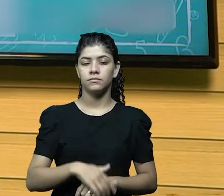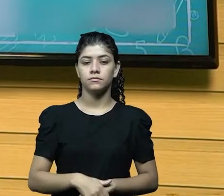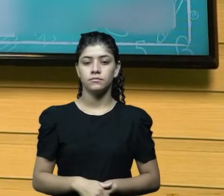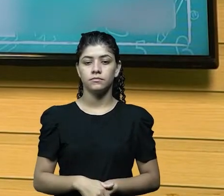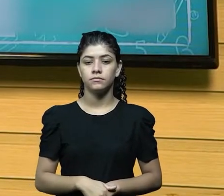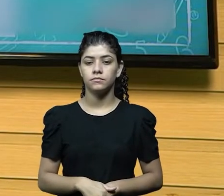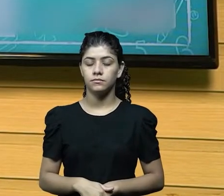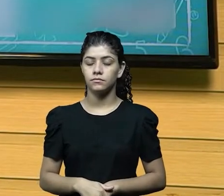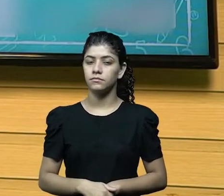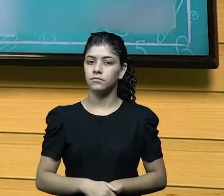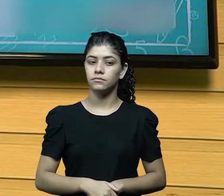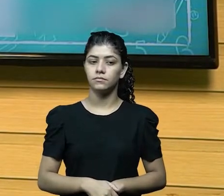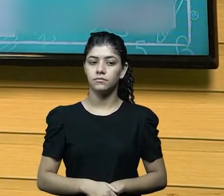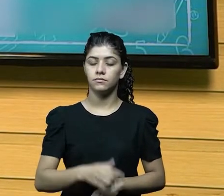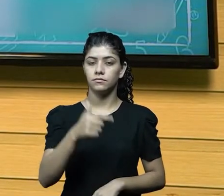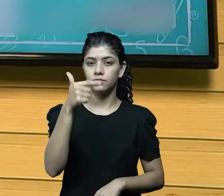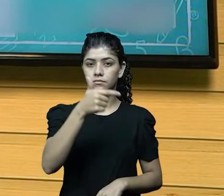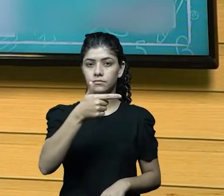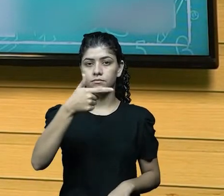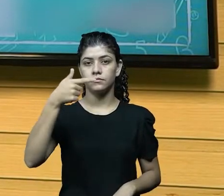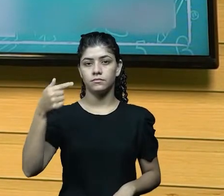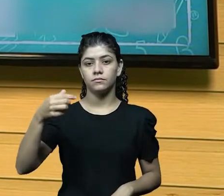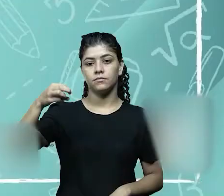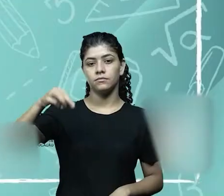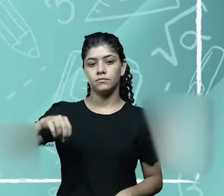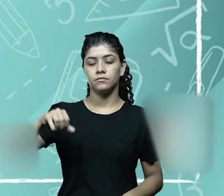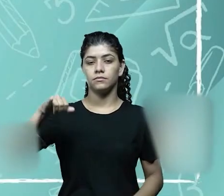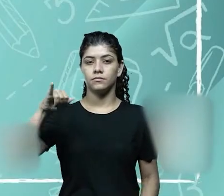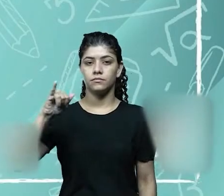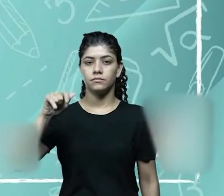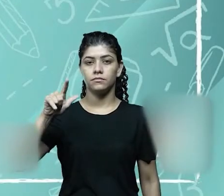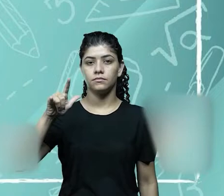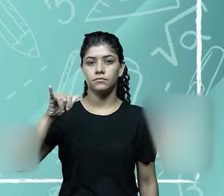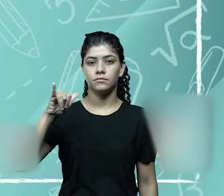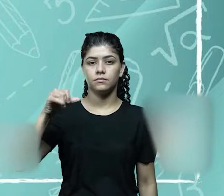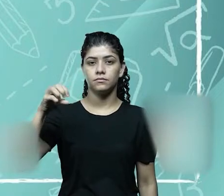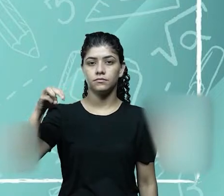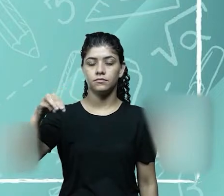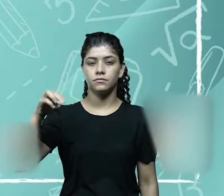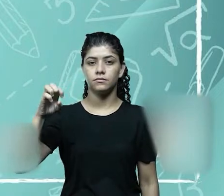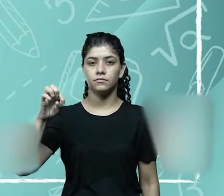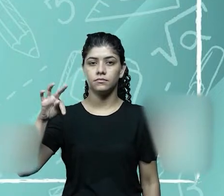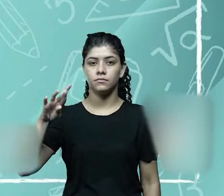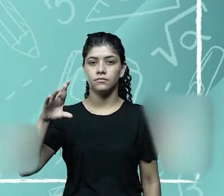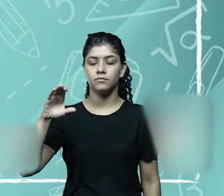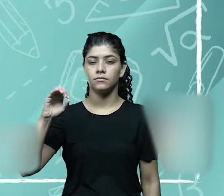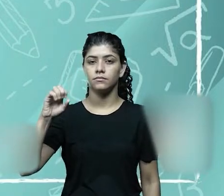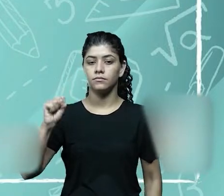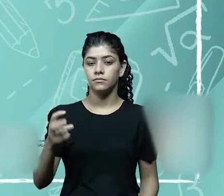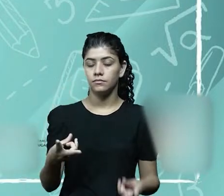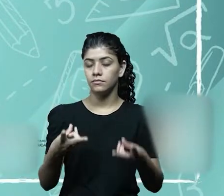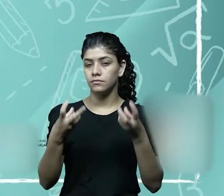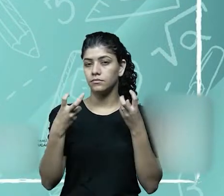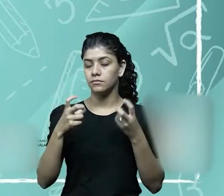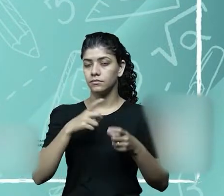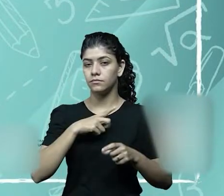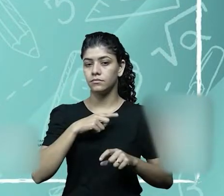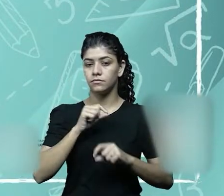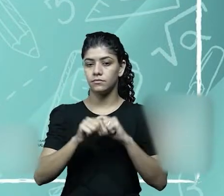27 centímetros, 27 milímetros. E aí nós vamos observar que tem ali